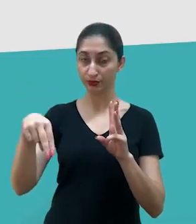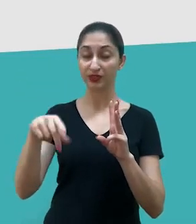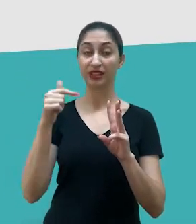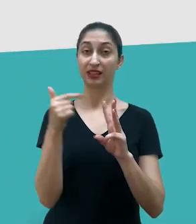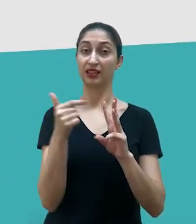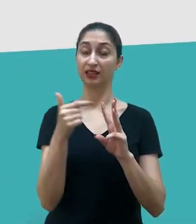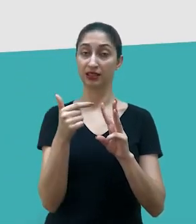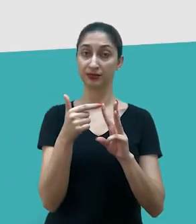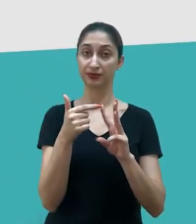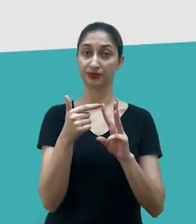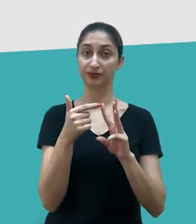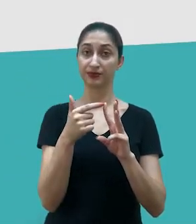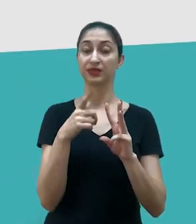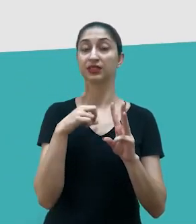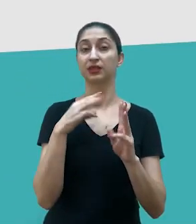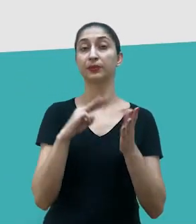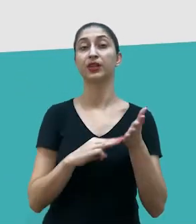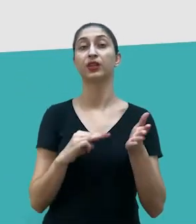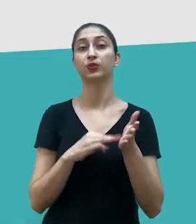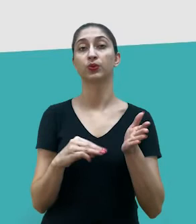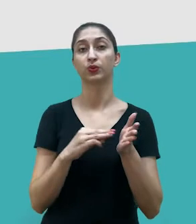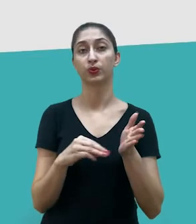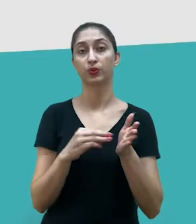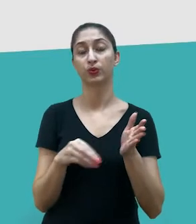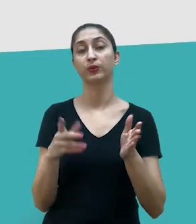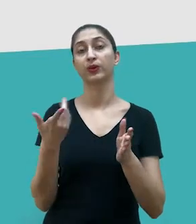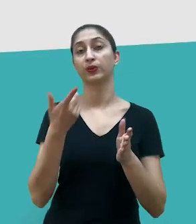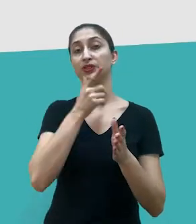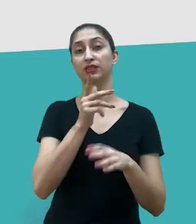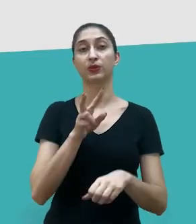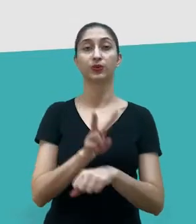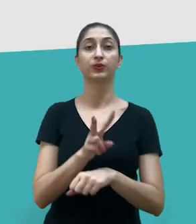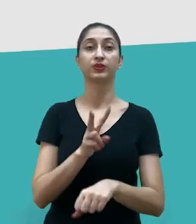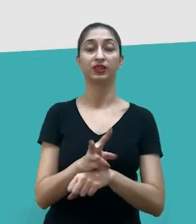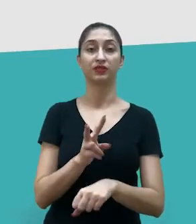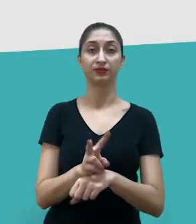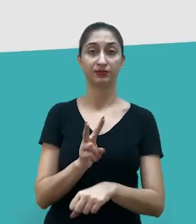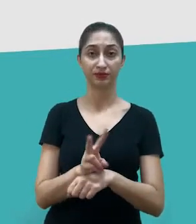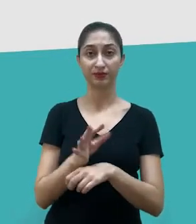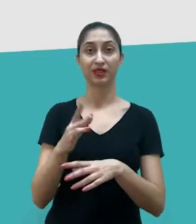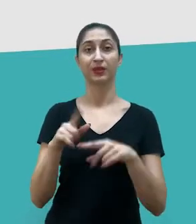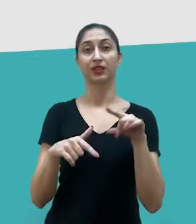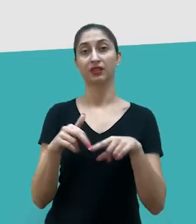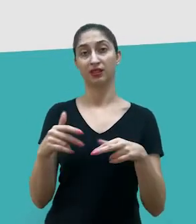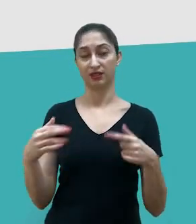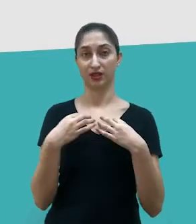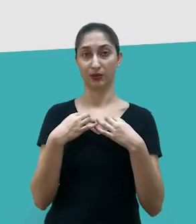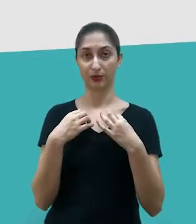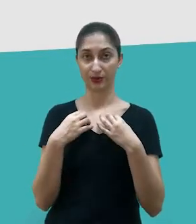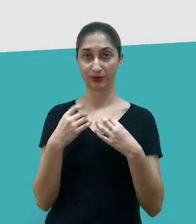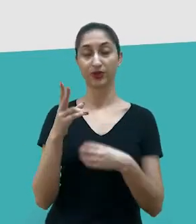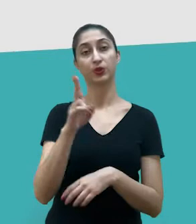que produz com métodos a conservar os materiais da roupa e usando